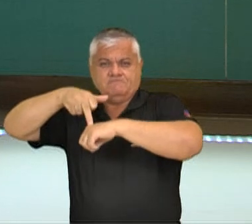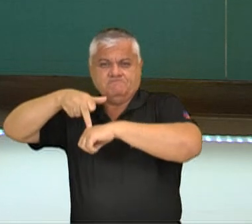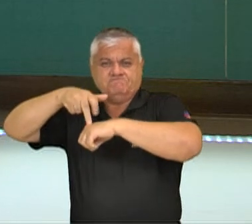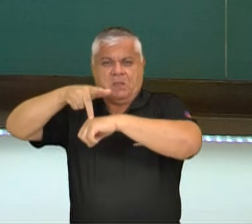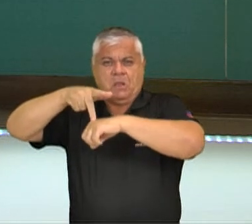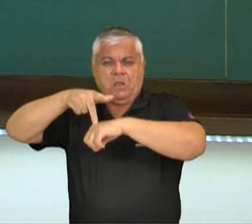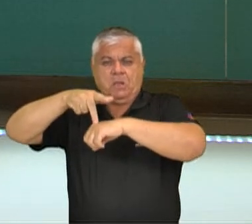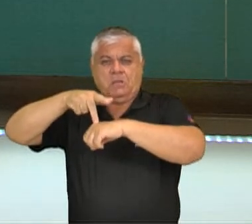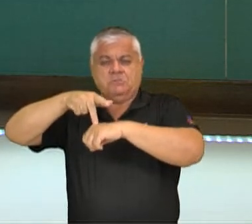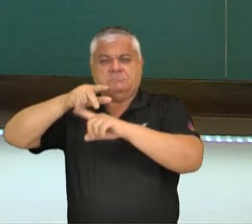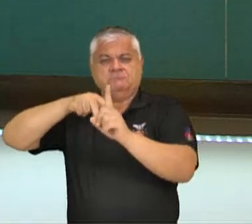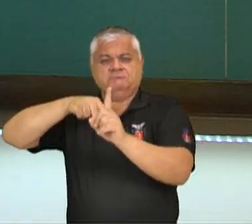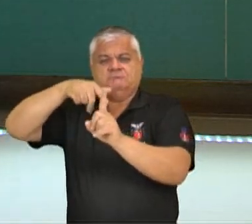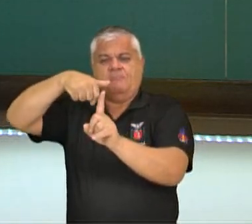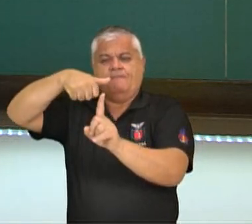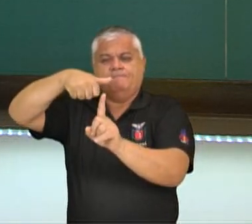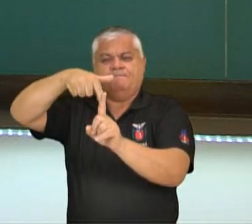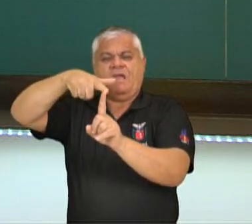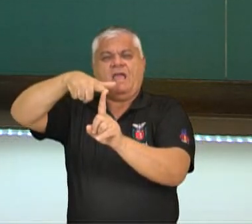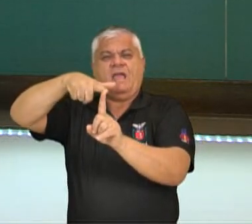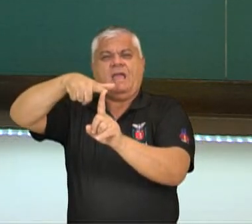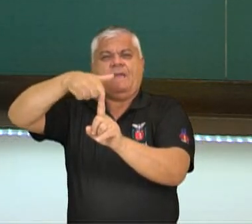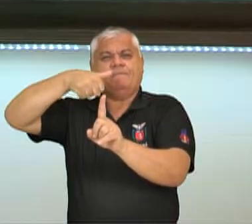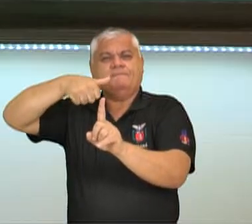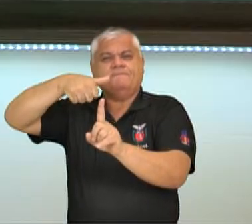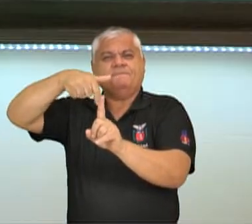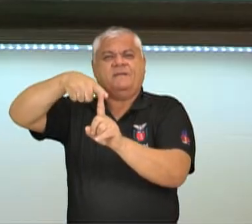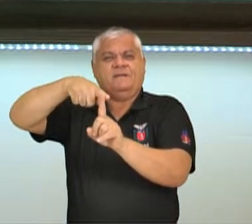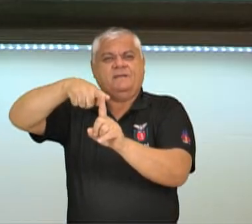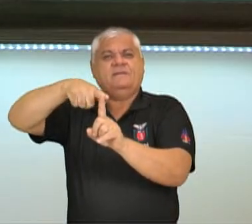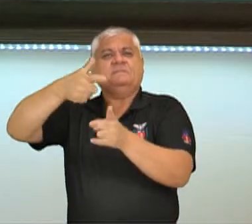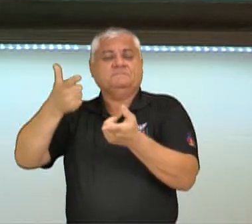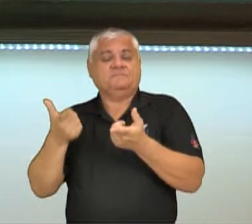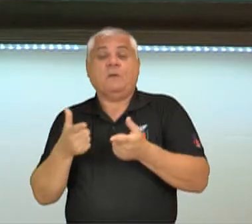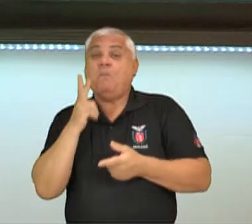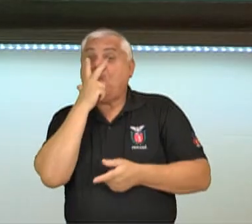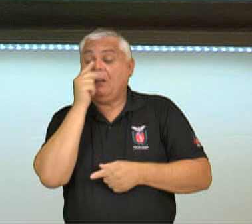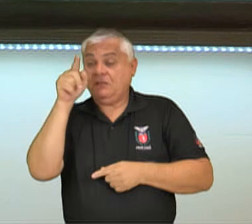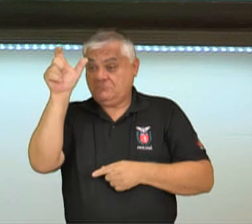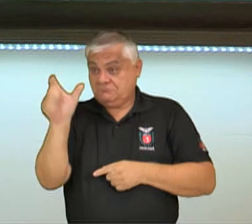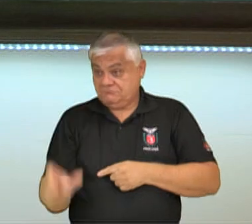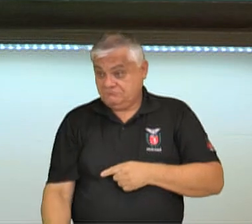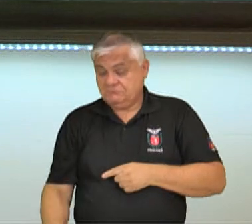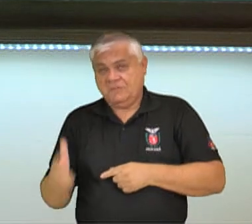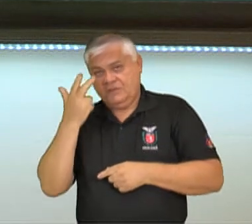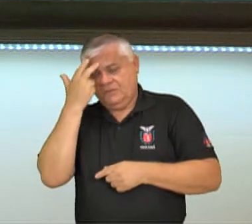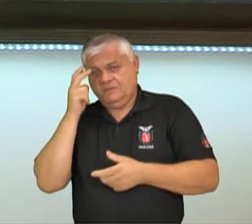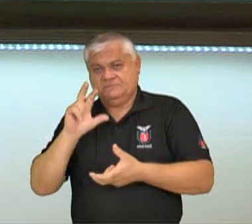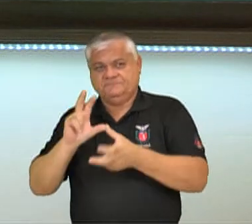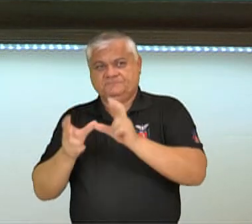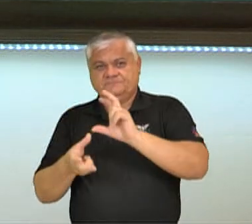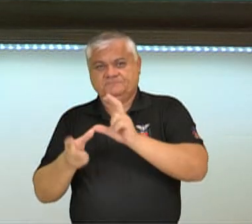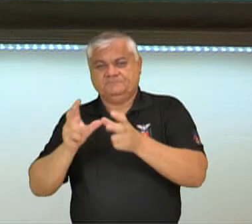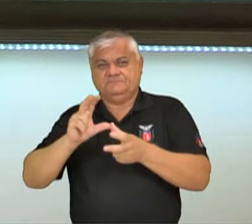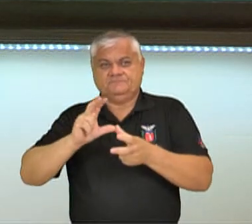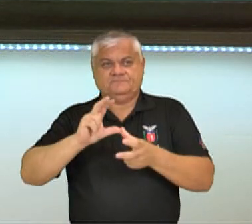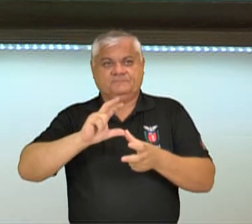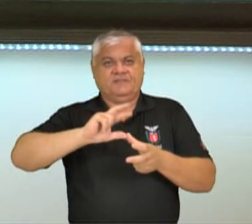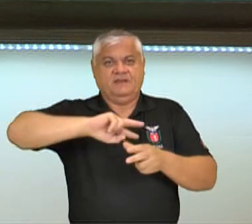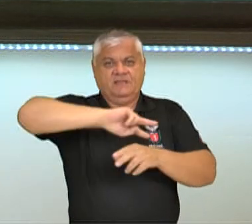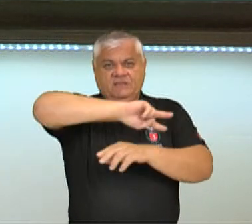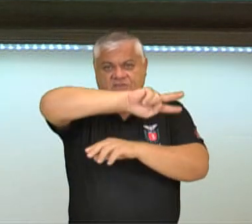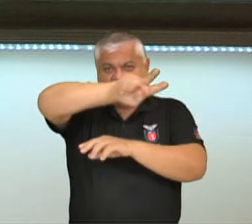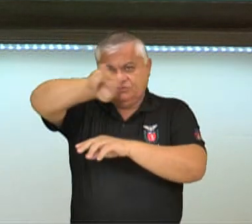o tronco do oponente. Então é como se o capoeirista, a partir do movimento da ginga, fizesse um giro,